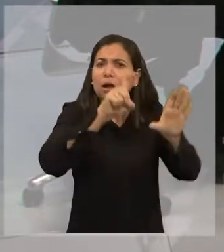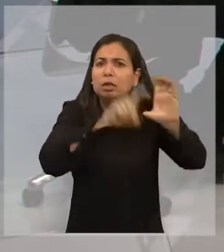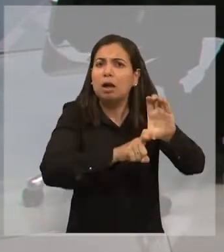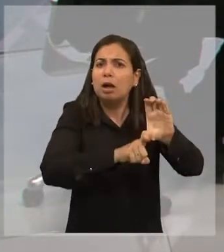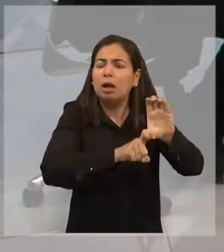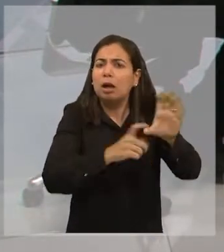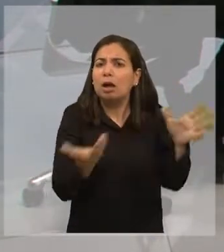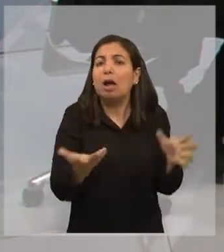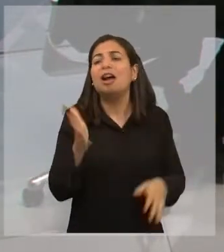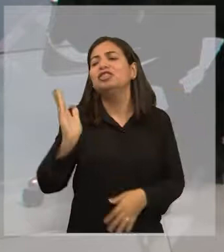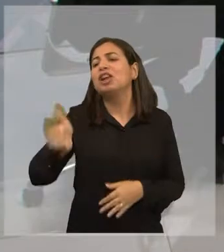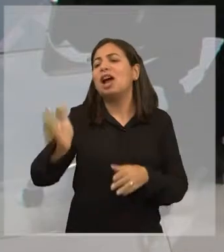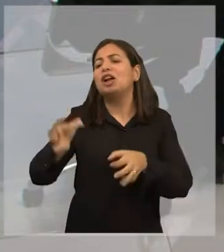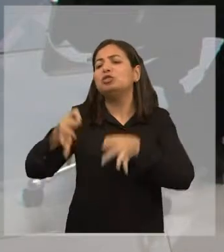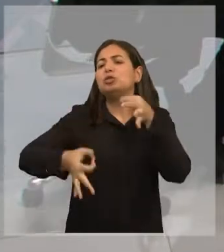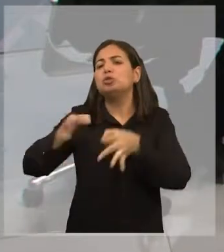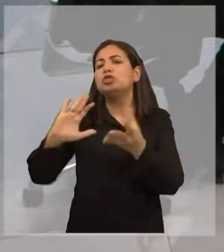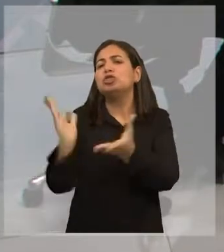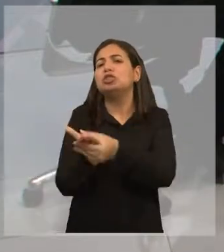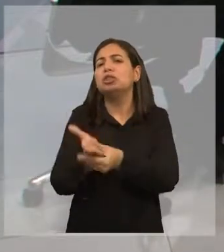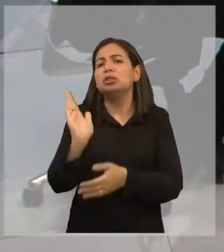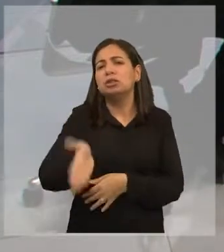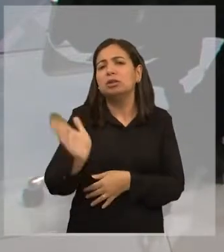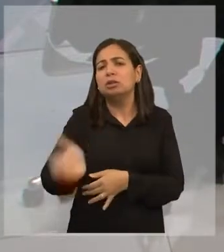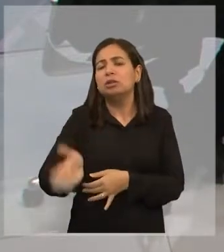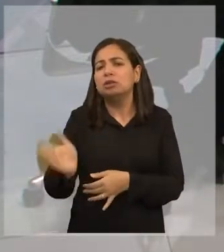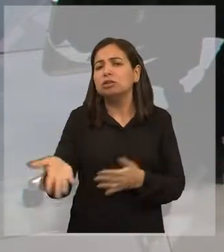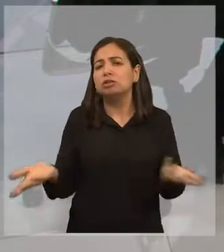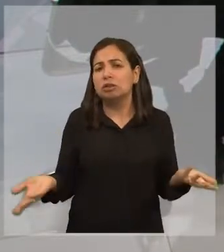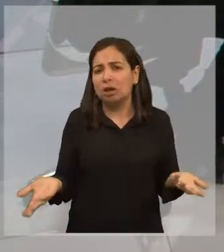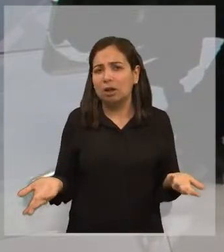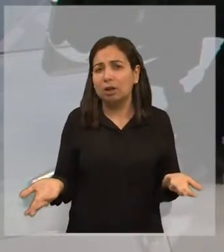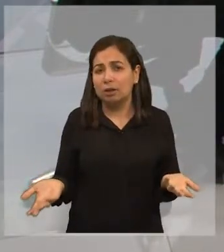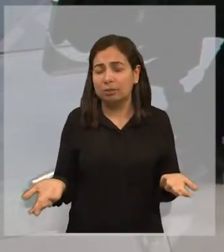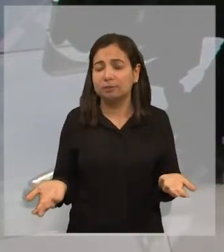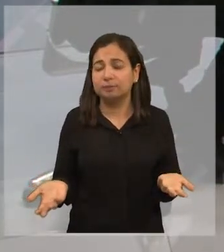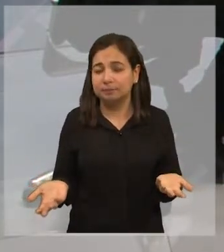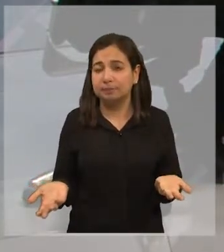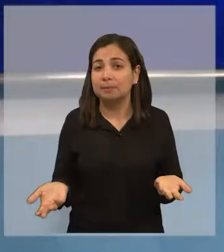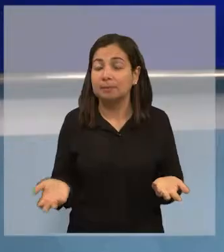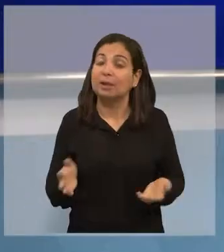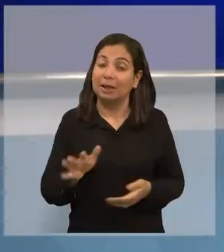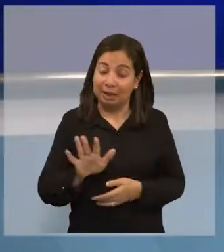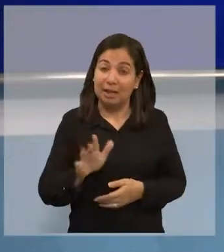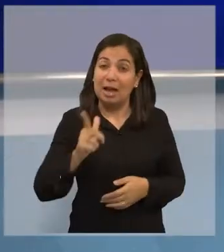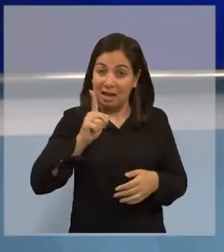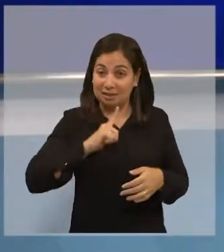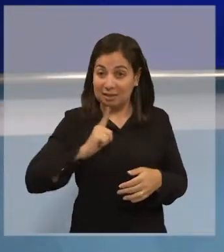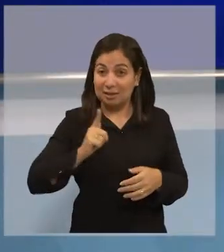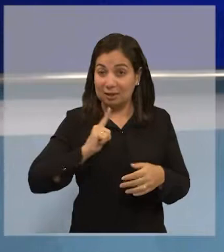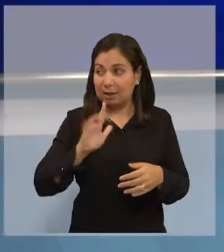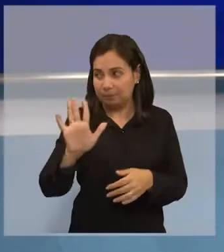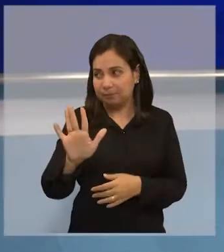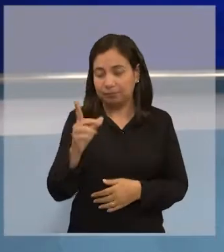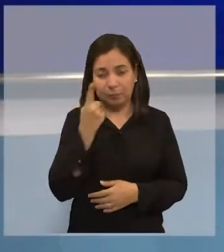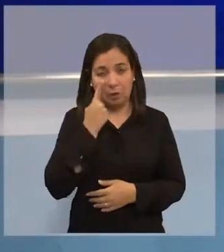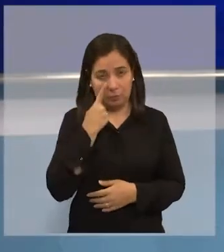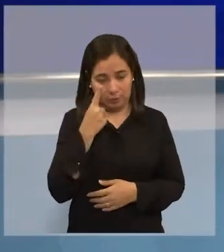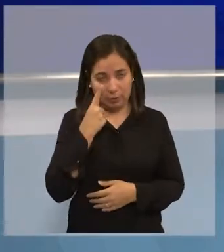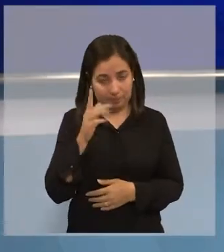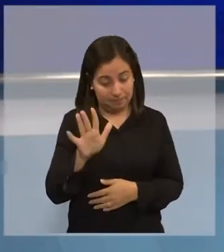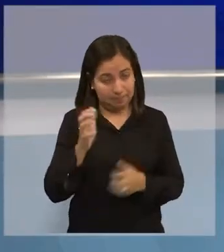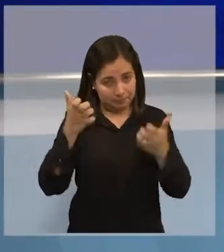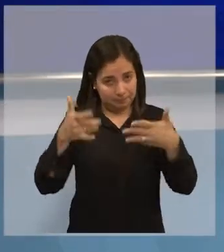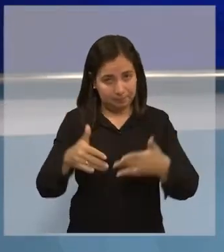na justiça, ela está na justiça. Mas não... E aí? Agora, isso aí, veja, então, tá certo. Ditadura para essas empresas, olha, vamos